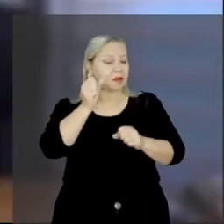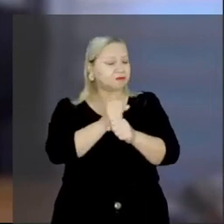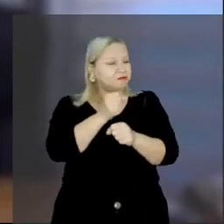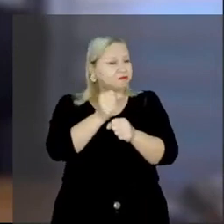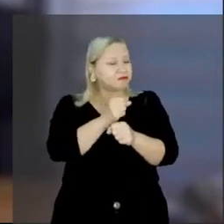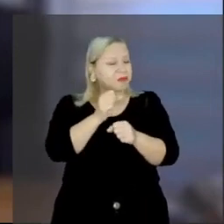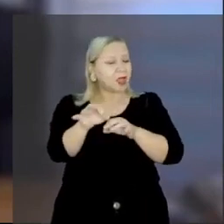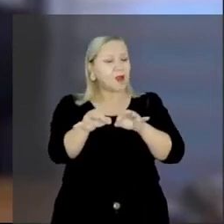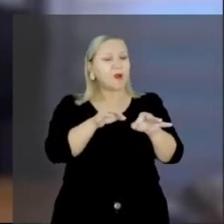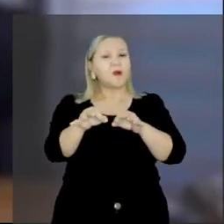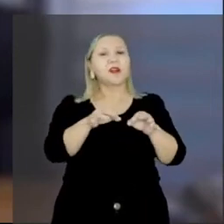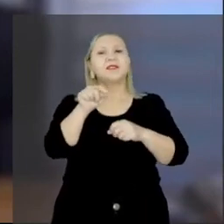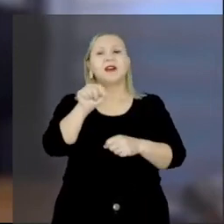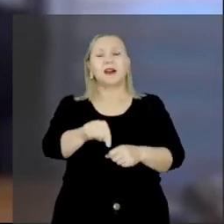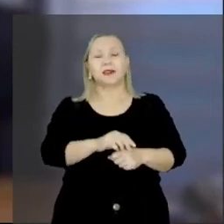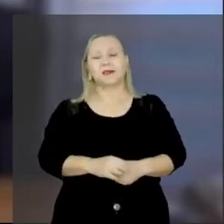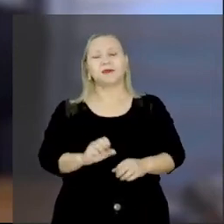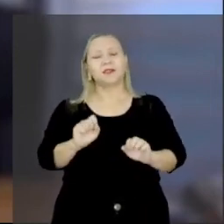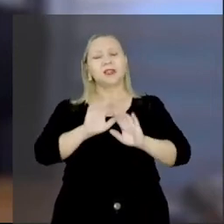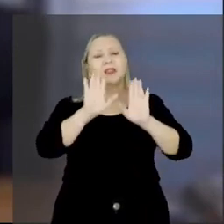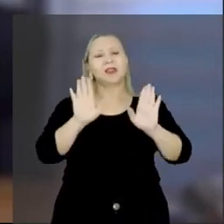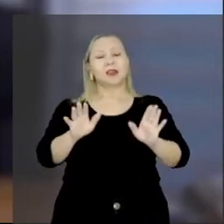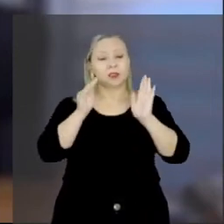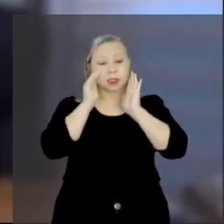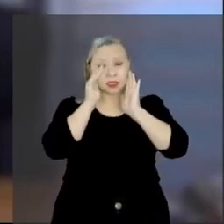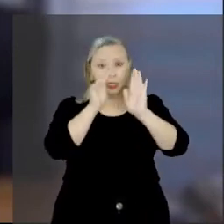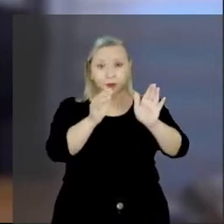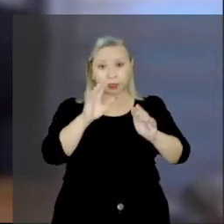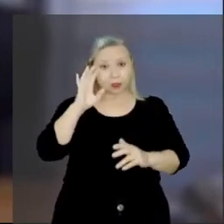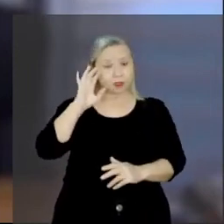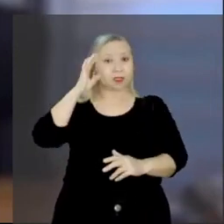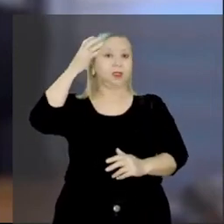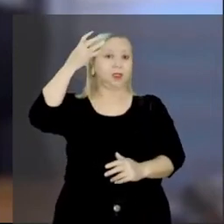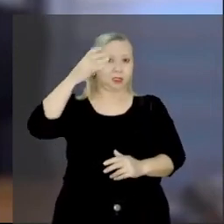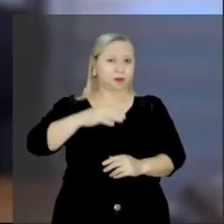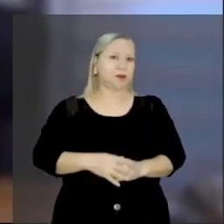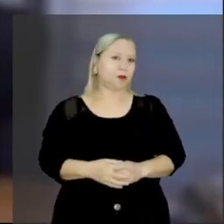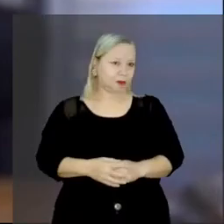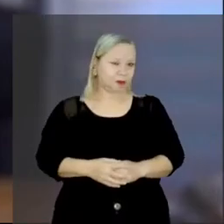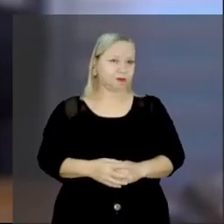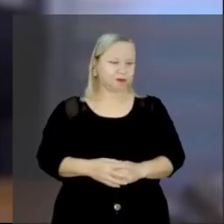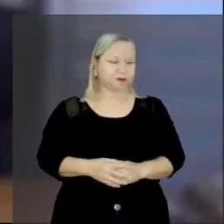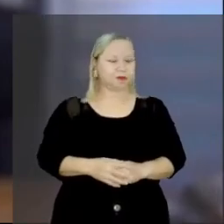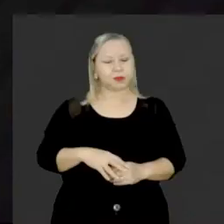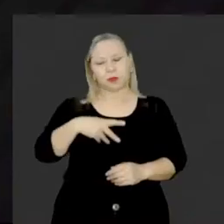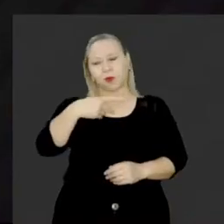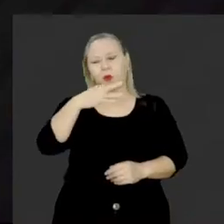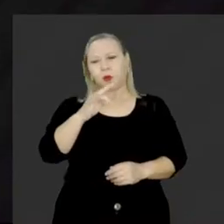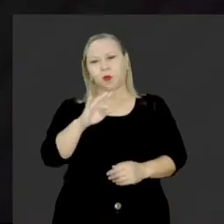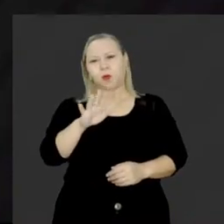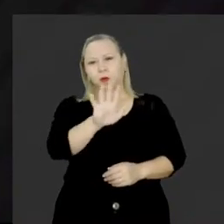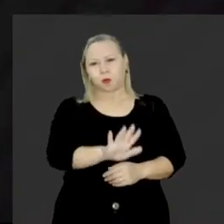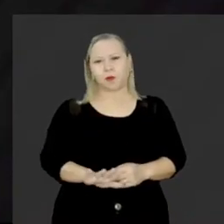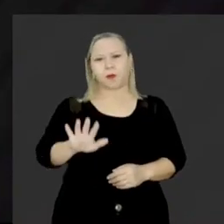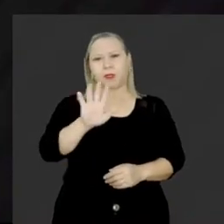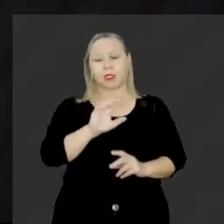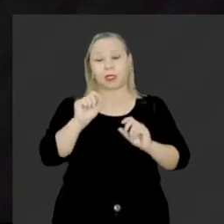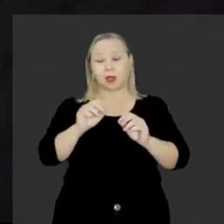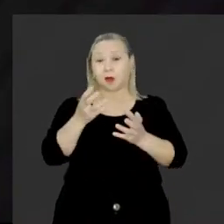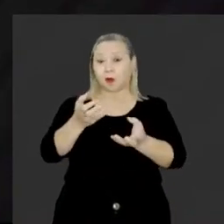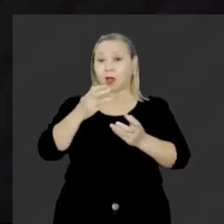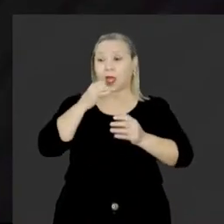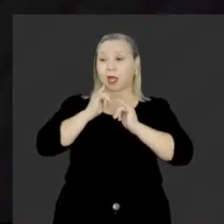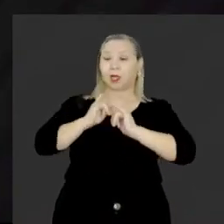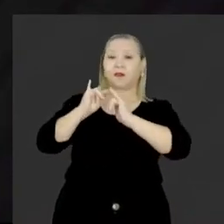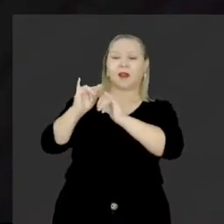presidência da República no estado de Minas Gerais, e temos condições de ganhar o governo de Minas Gerais com o Calil. E o senhor acredita,